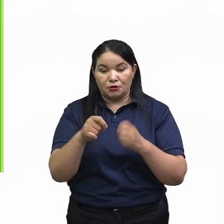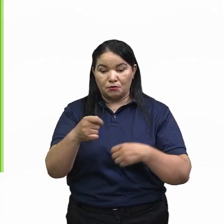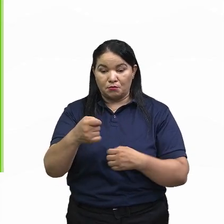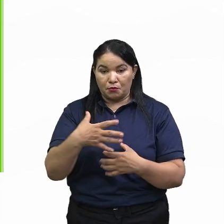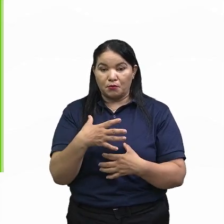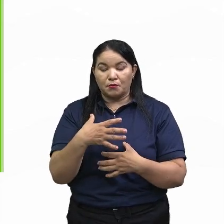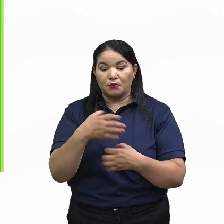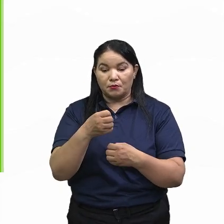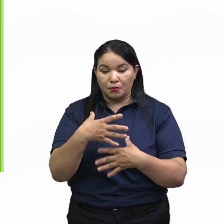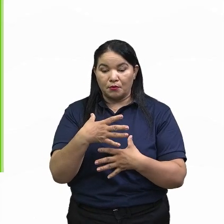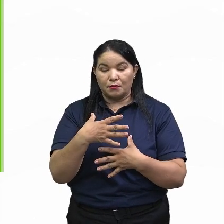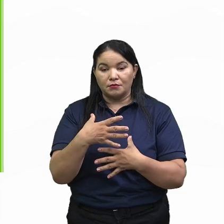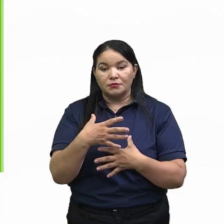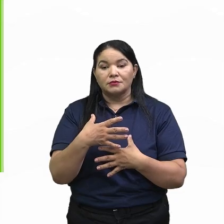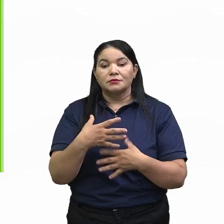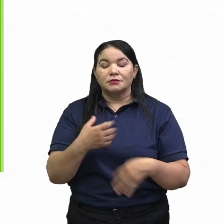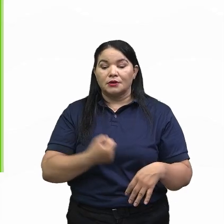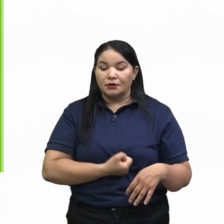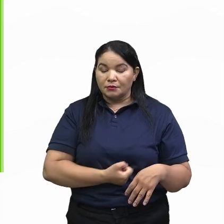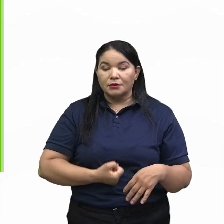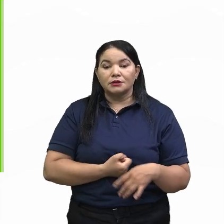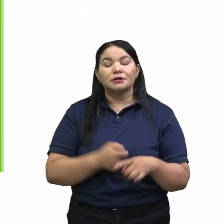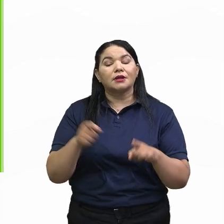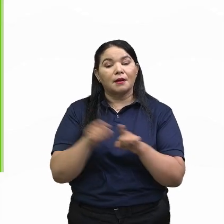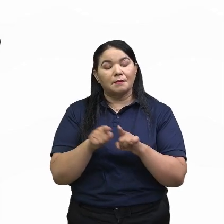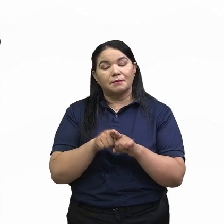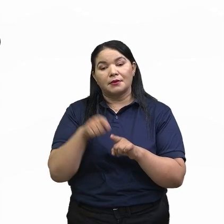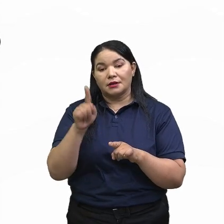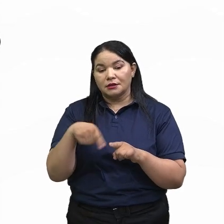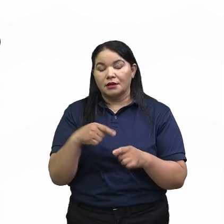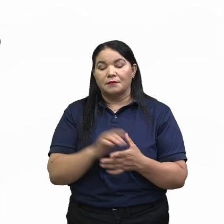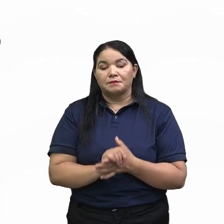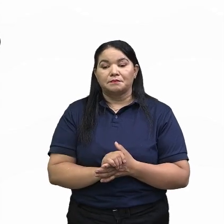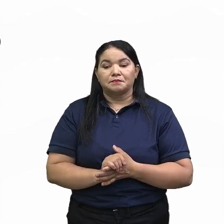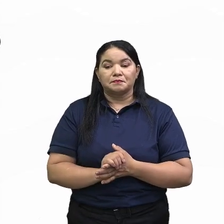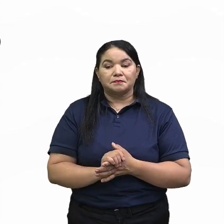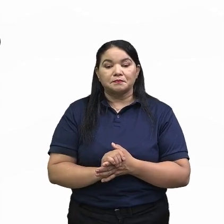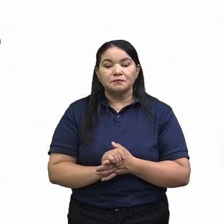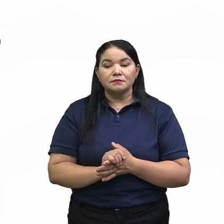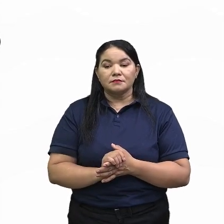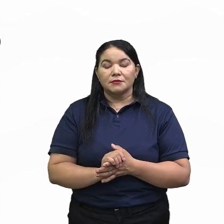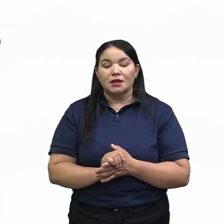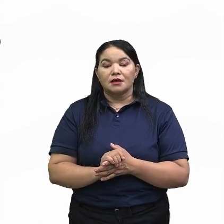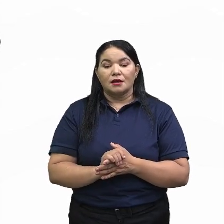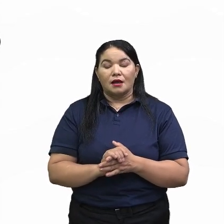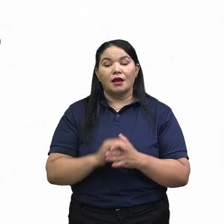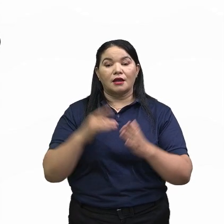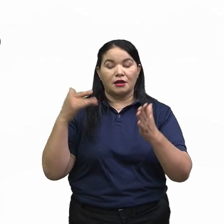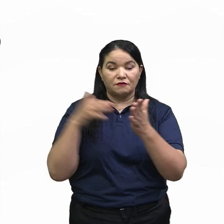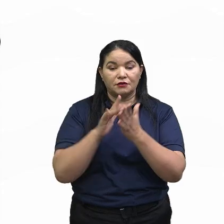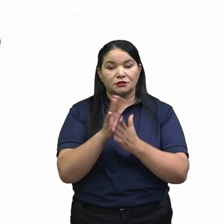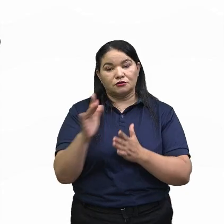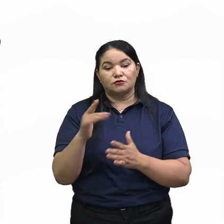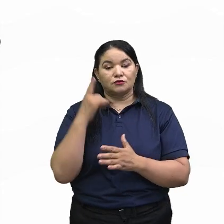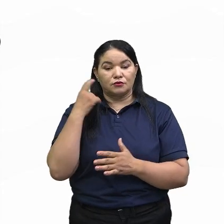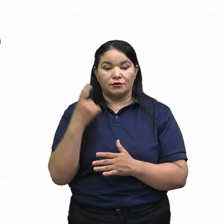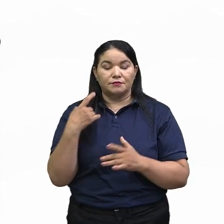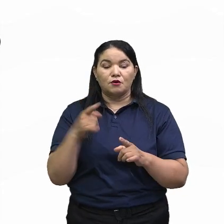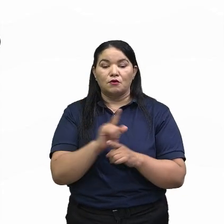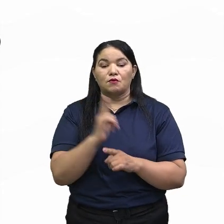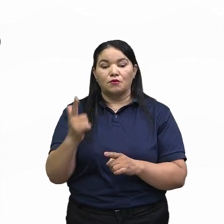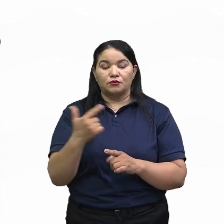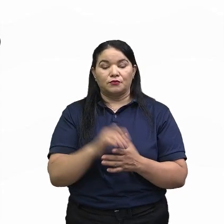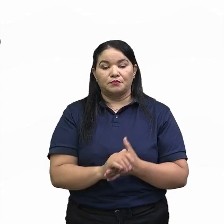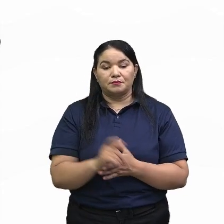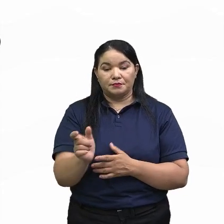também através da reflexão sonora. Agora vamos falar de um outro fenômeno chamado de refração sonora. Quando